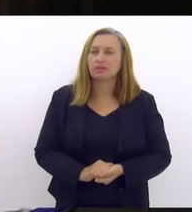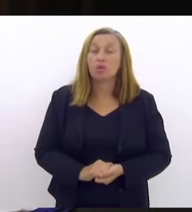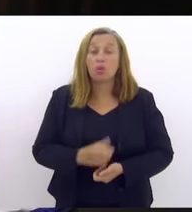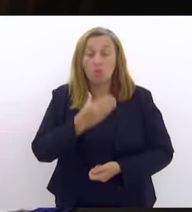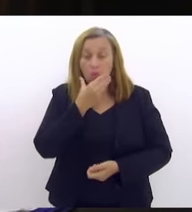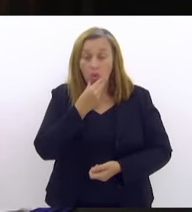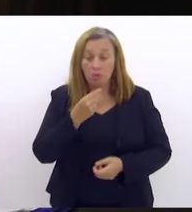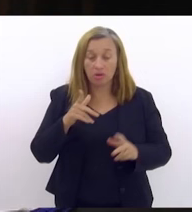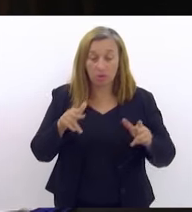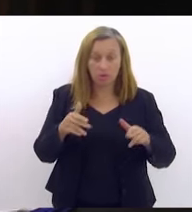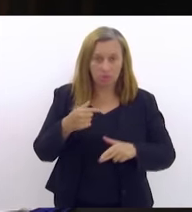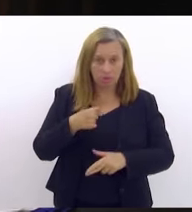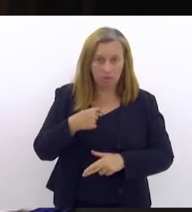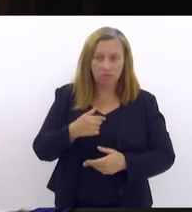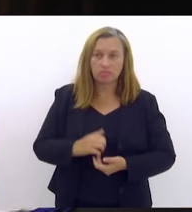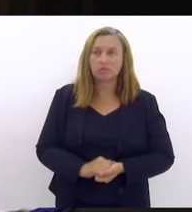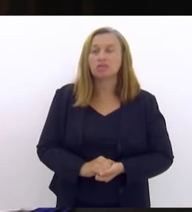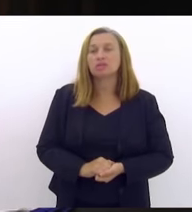eu,